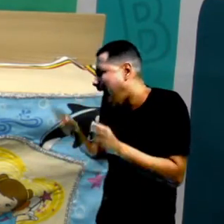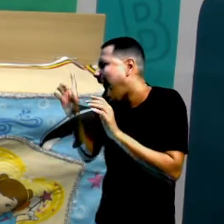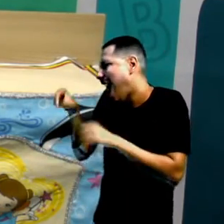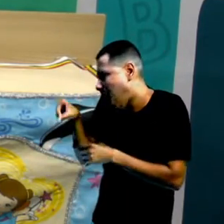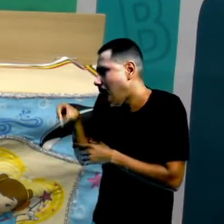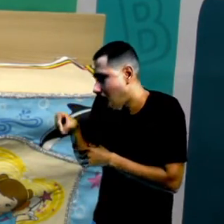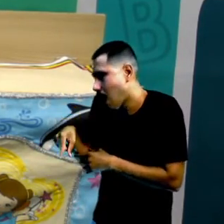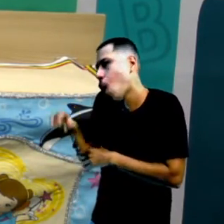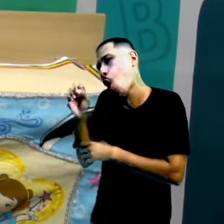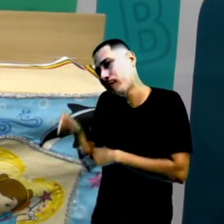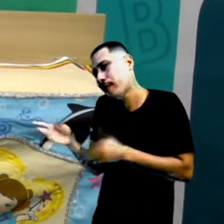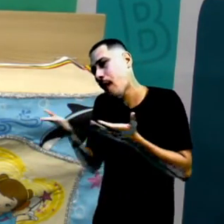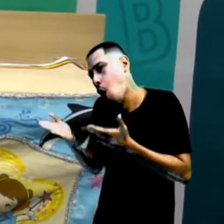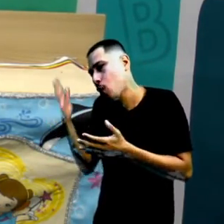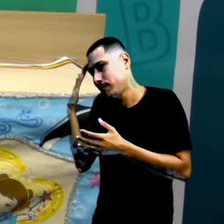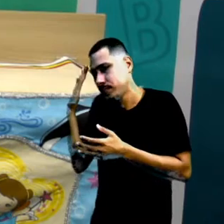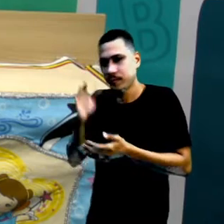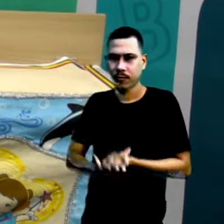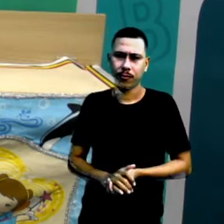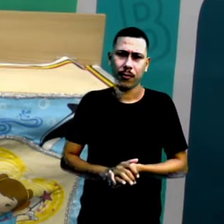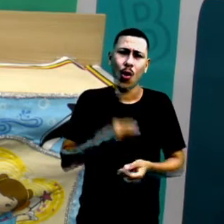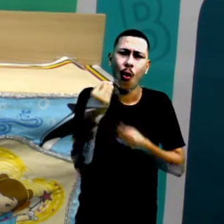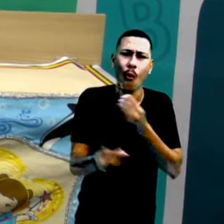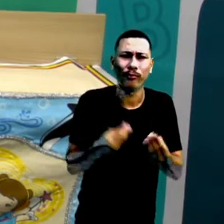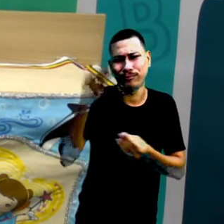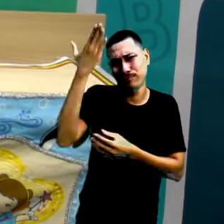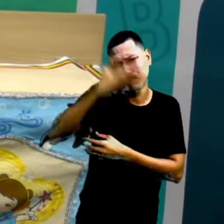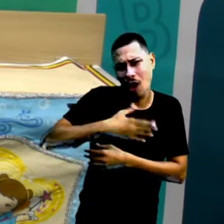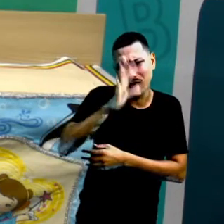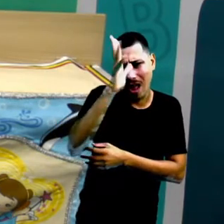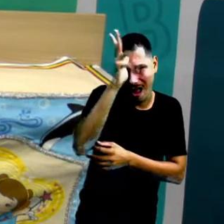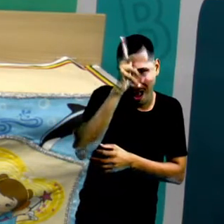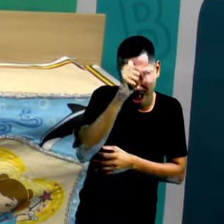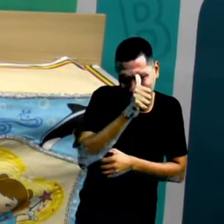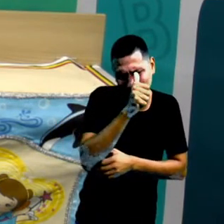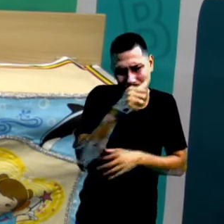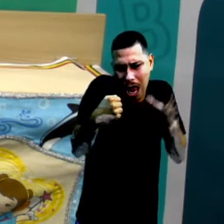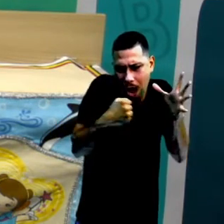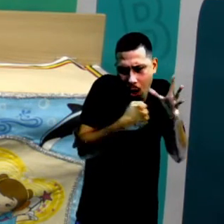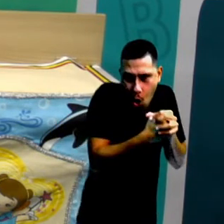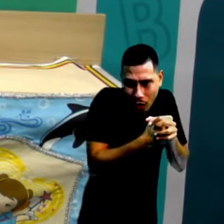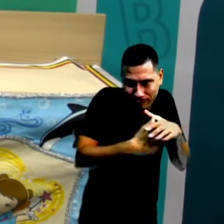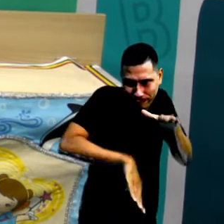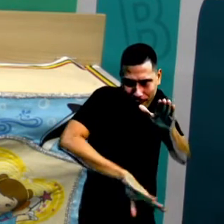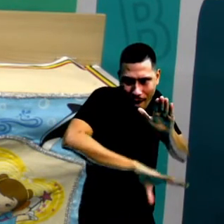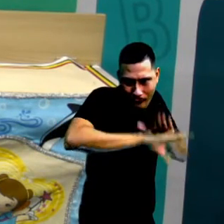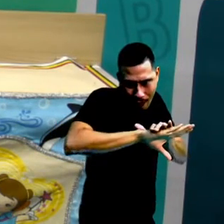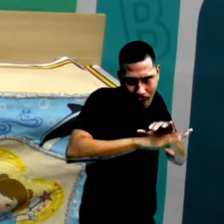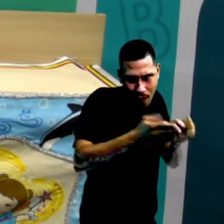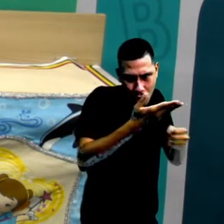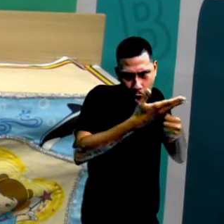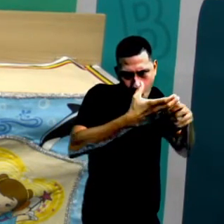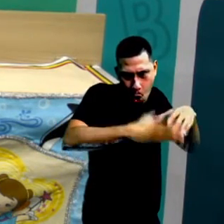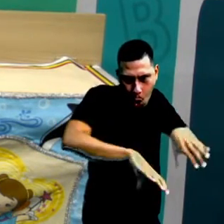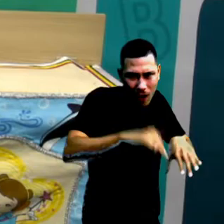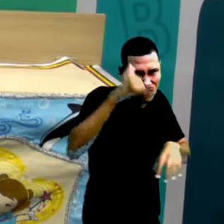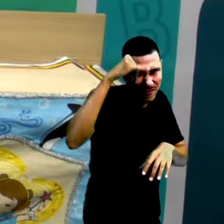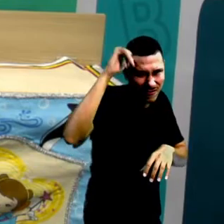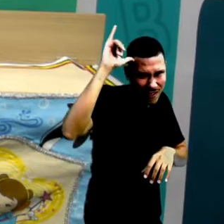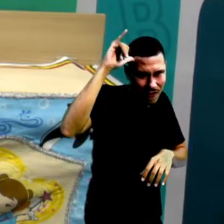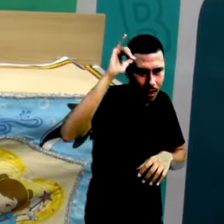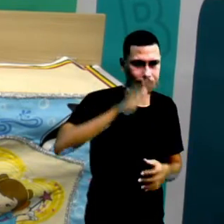não tinha como provar que as galinhas tinham feito isso não tinha gente